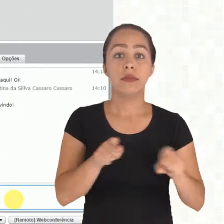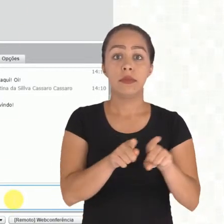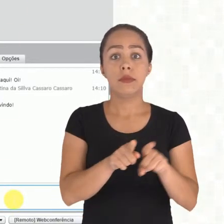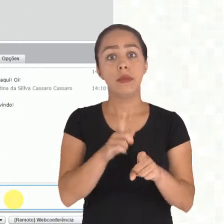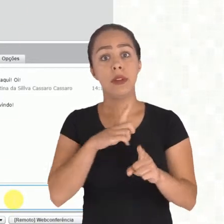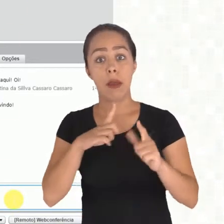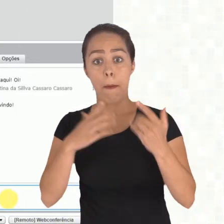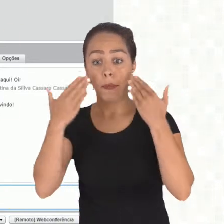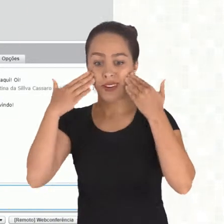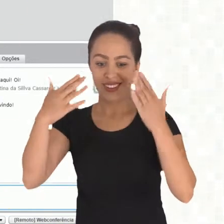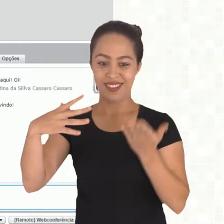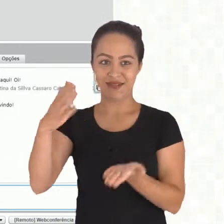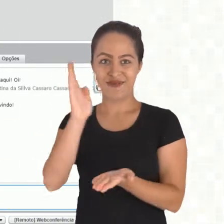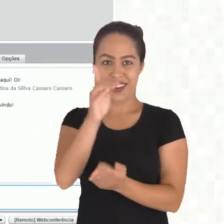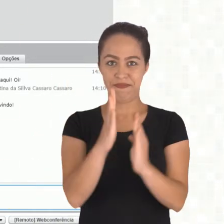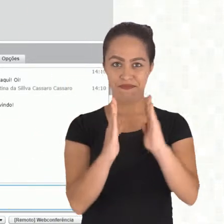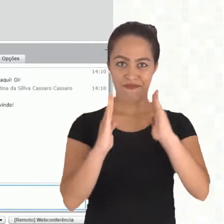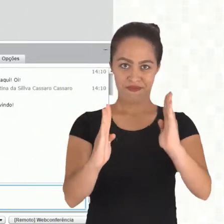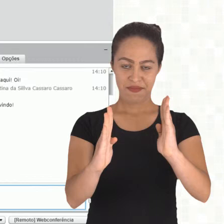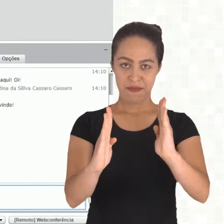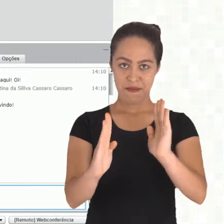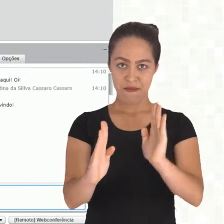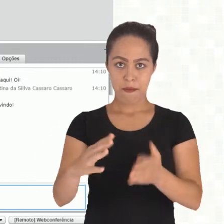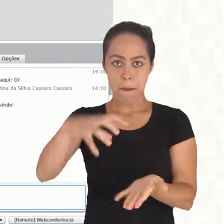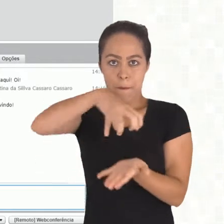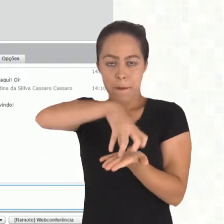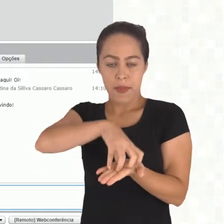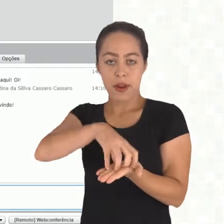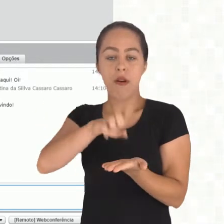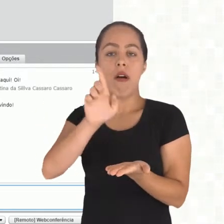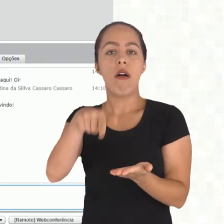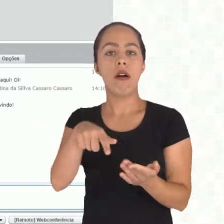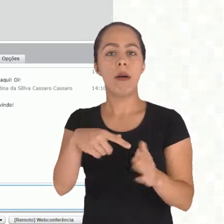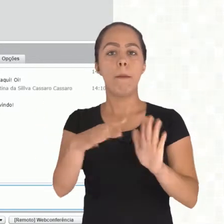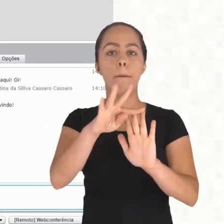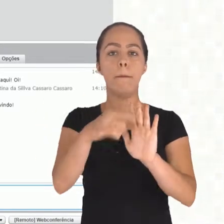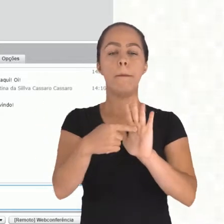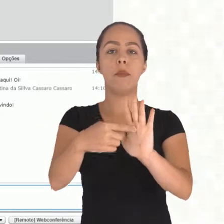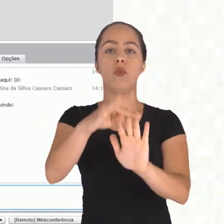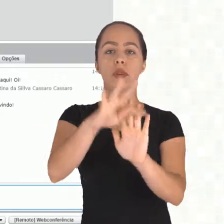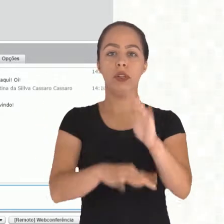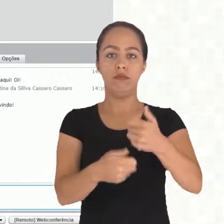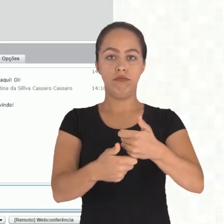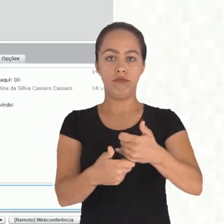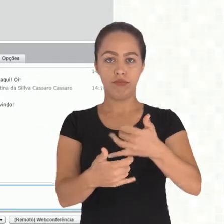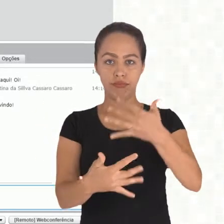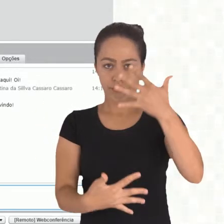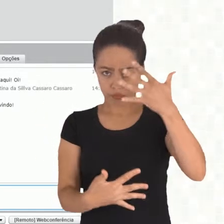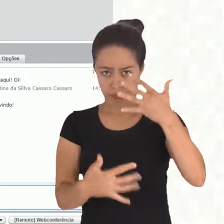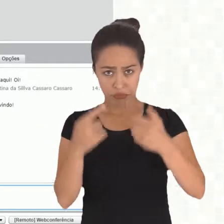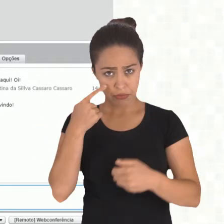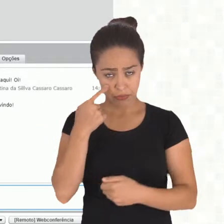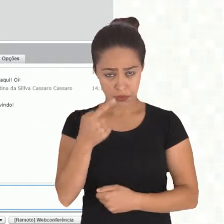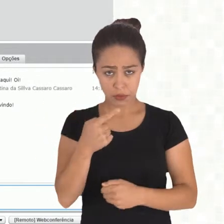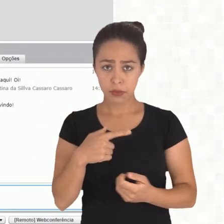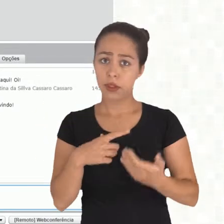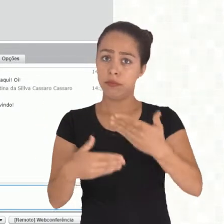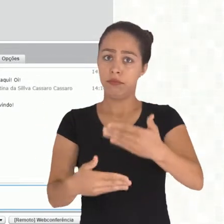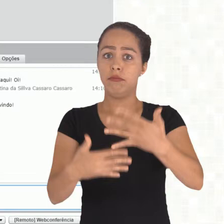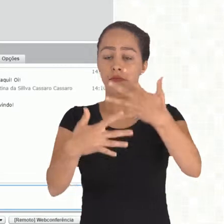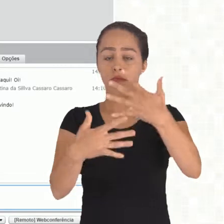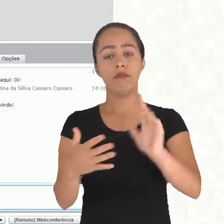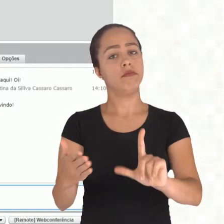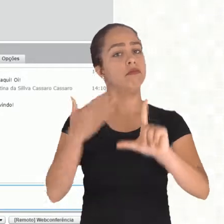e apresentação que está sendo feito aqui no meio vai ser feita com o aluno então aqui por exemplo você vê que